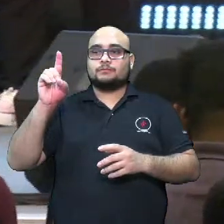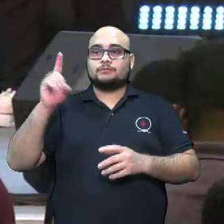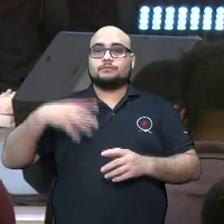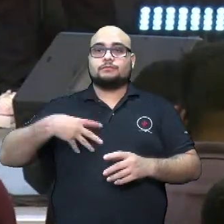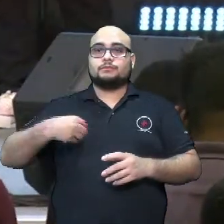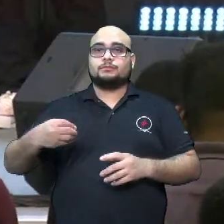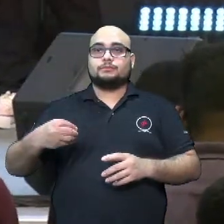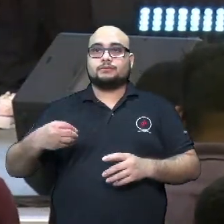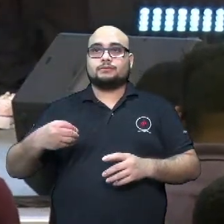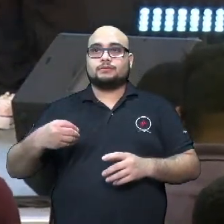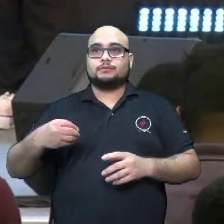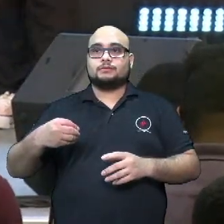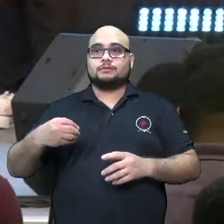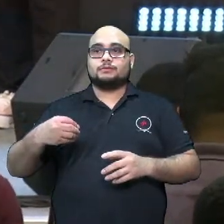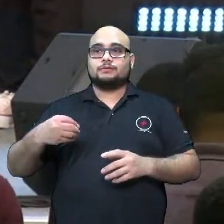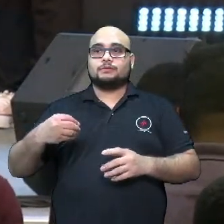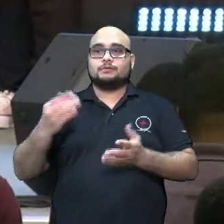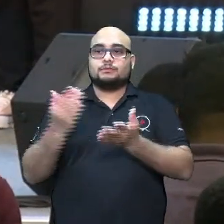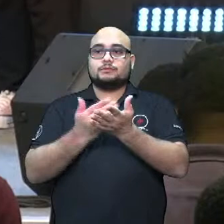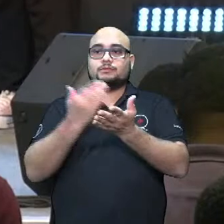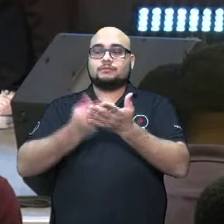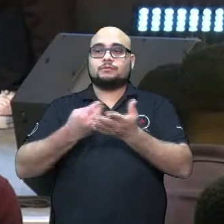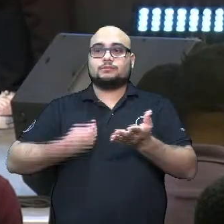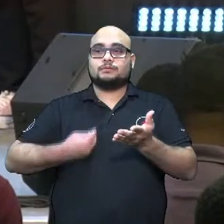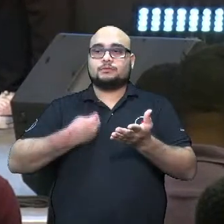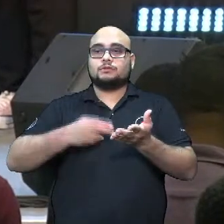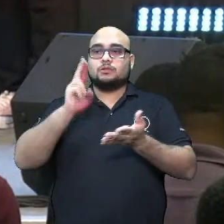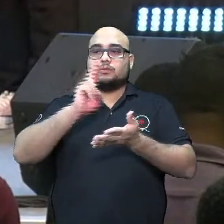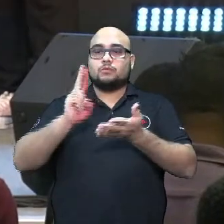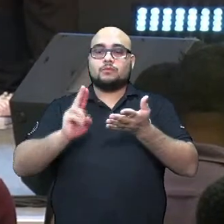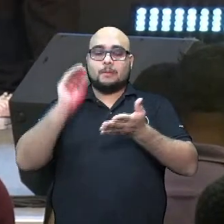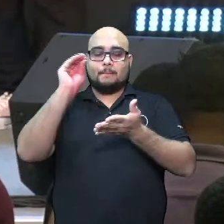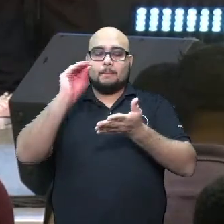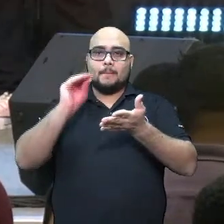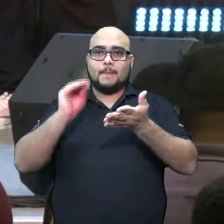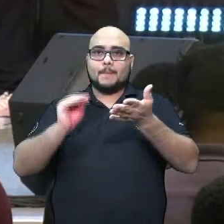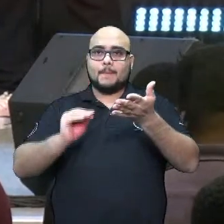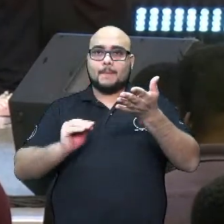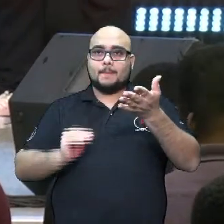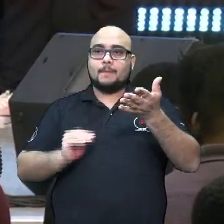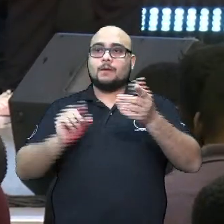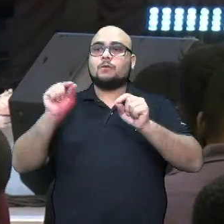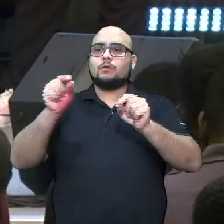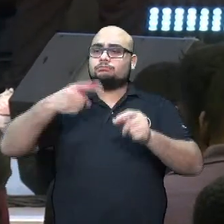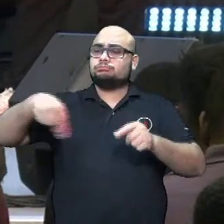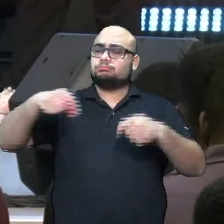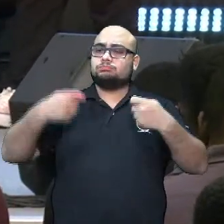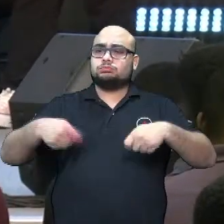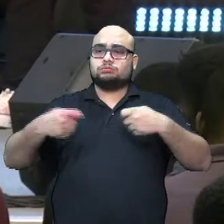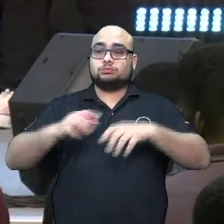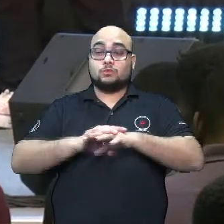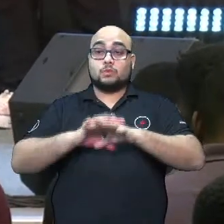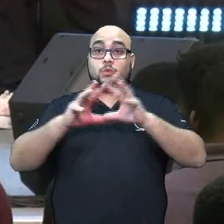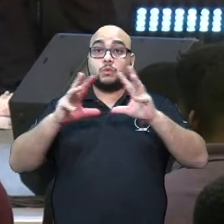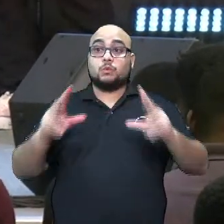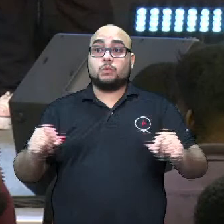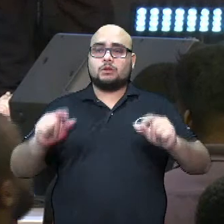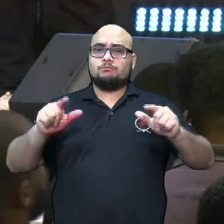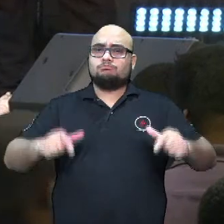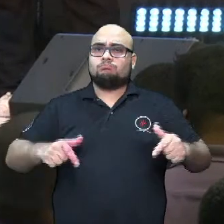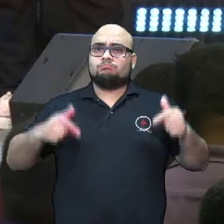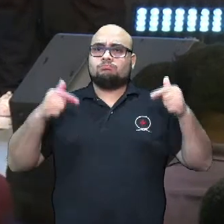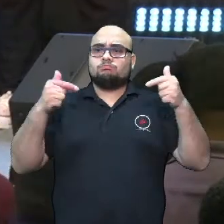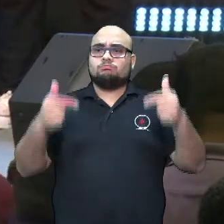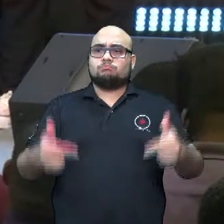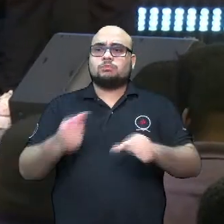Escreva o nome deles no livro da vida. Se precisar curar, cura. Se precisar libertar, liberta. Mas